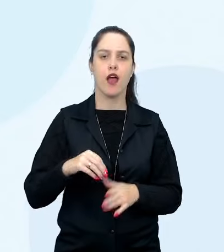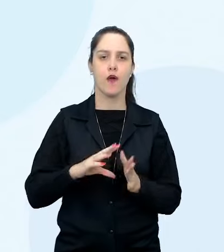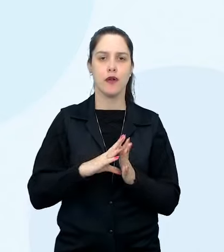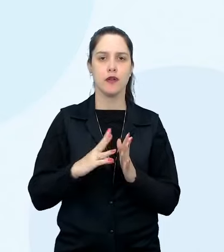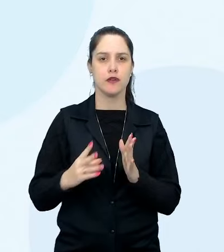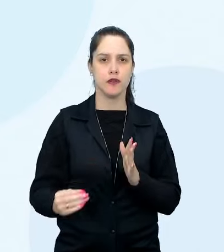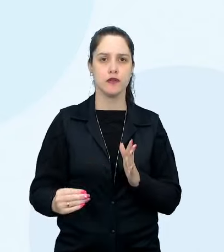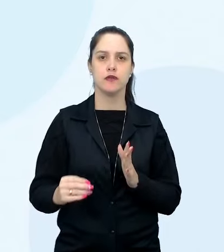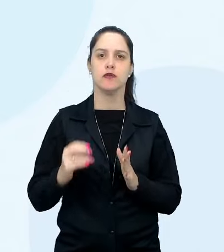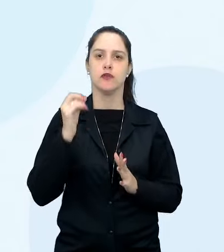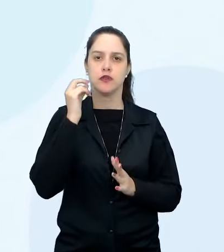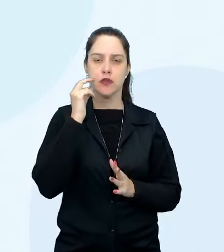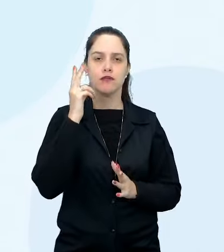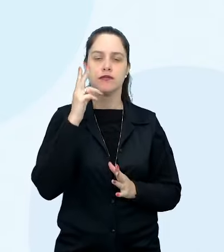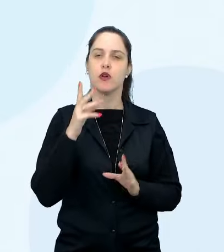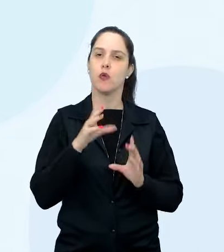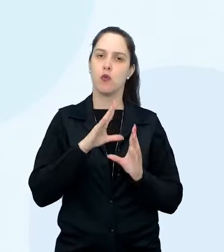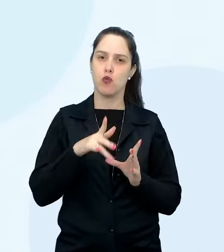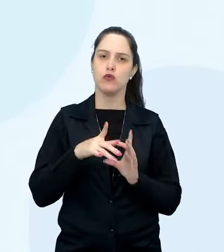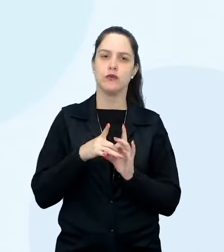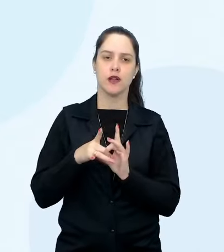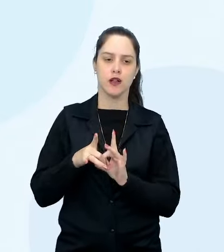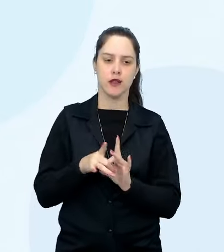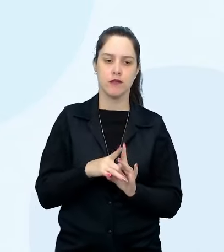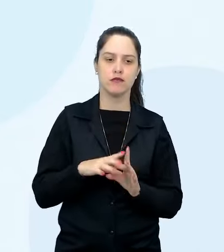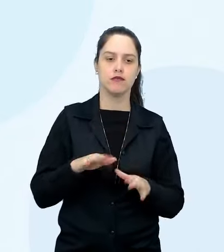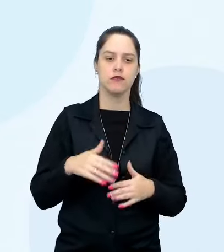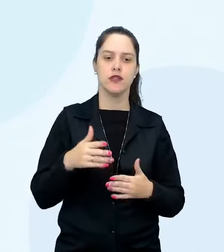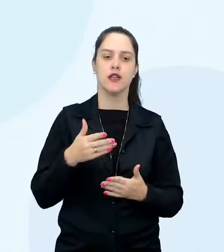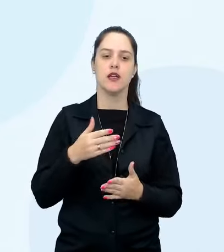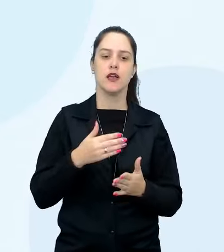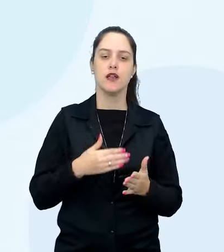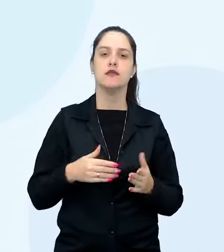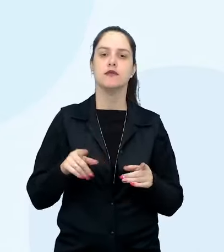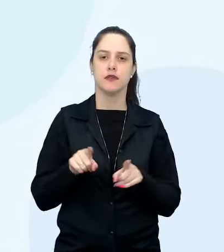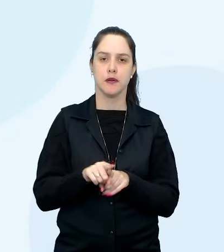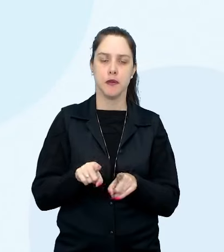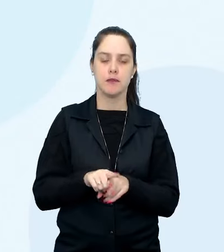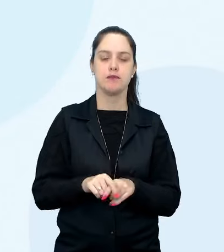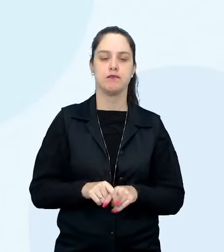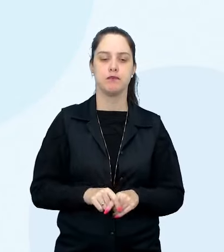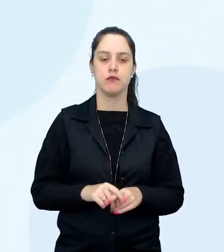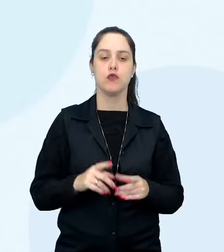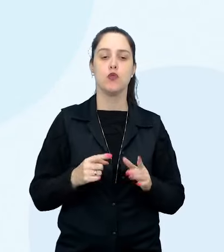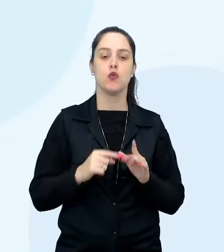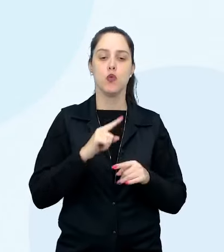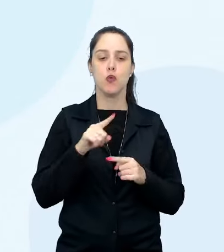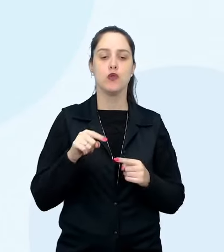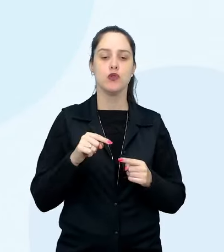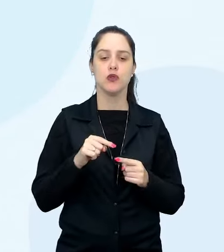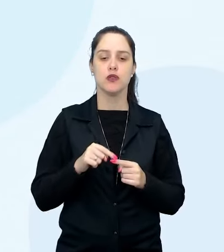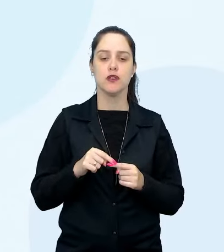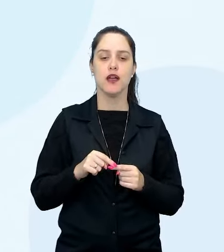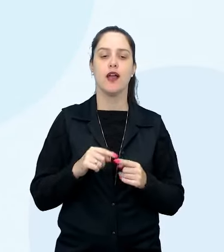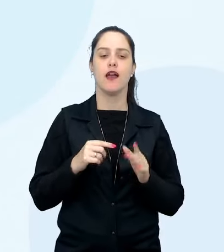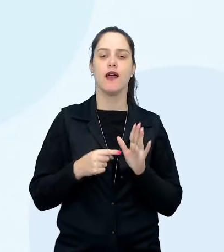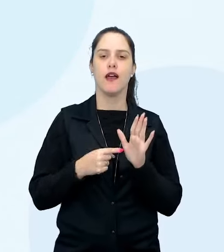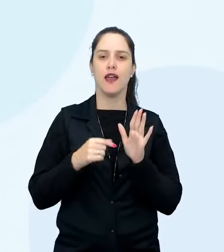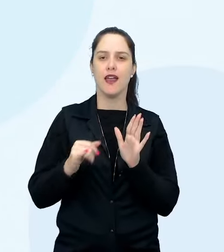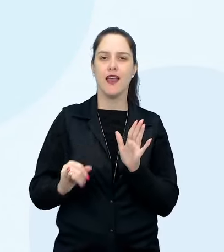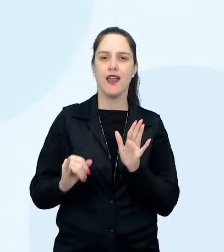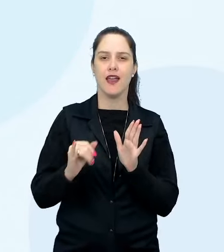No Mundo Tudo Está Interligado e Superar Desafios de Humanas. Outro objetivo, identificar